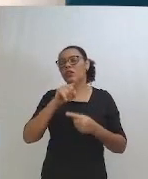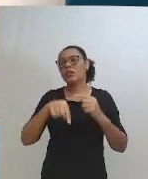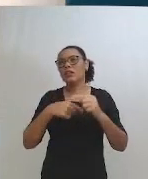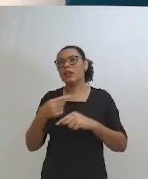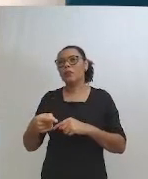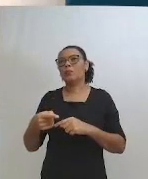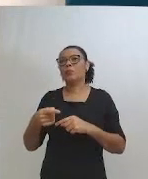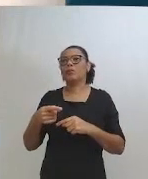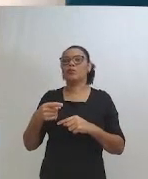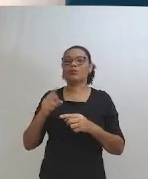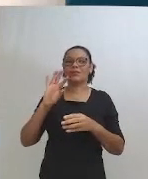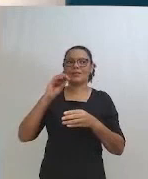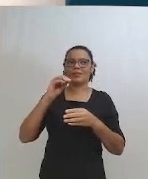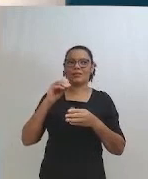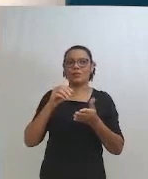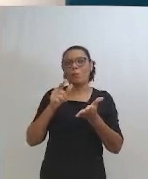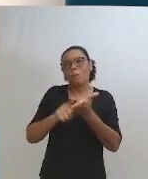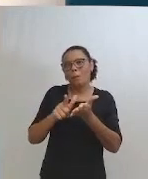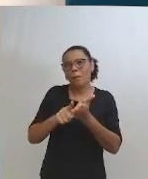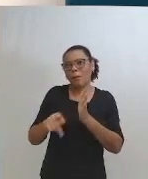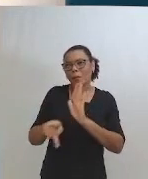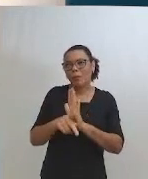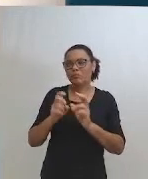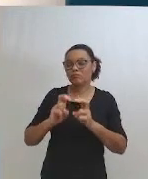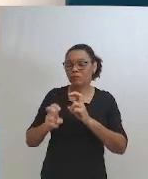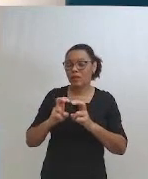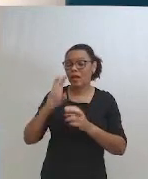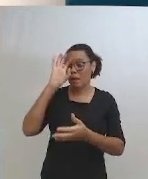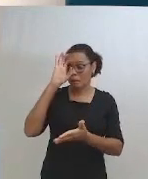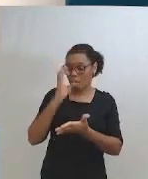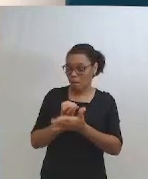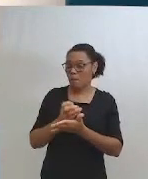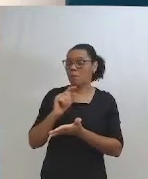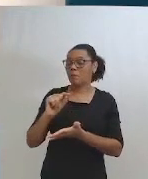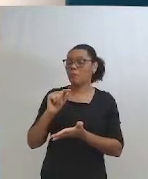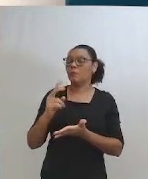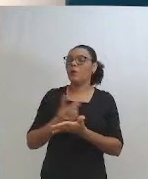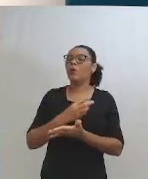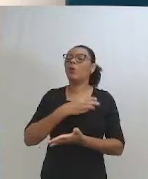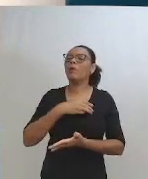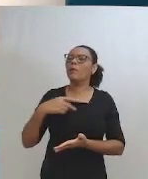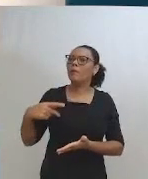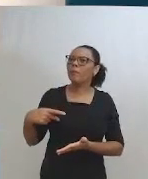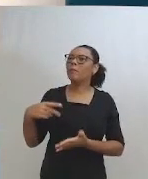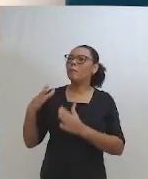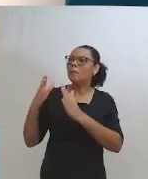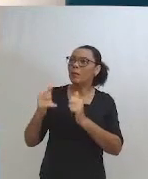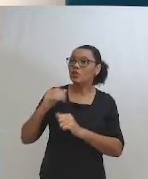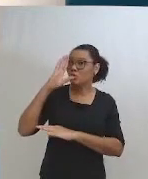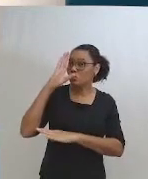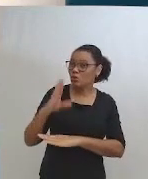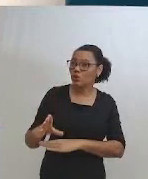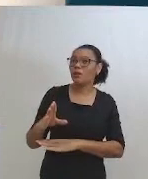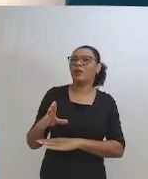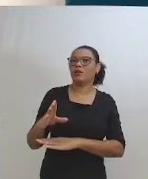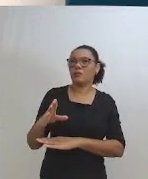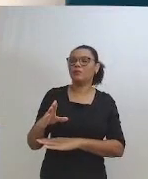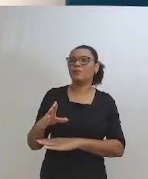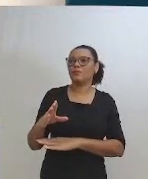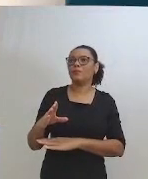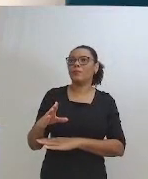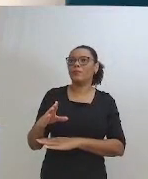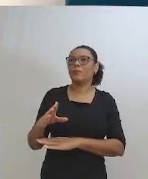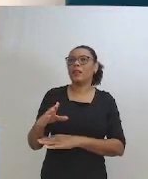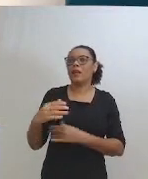fiscal. Hipótese dos autos que consiste no fato de que o Ministério Público Federal solicitou diretamente ao superintendente da Receita Federal as